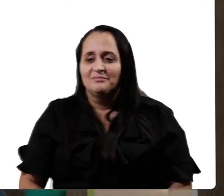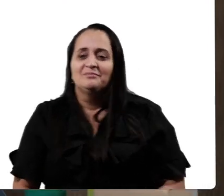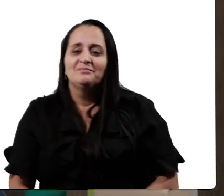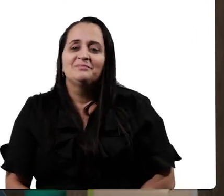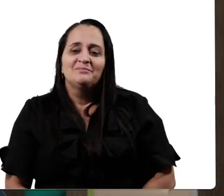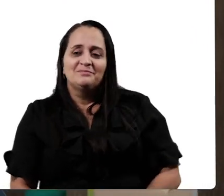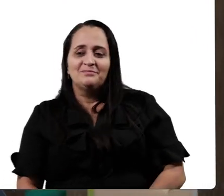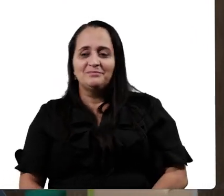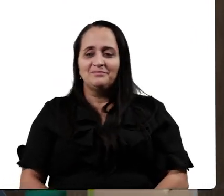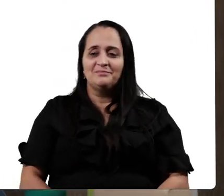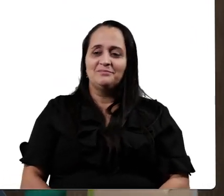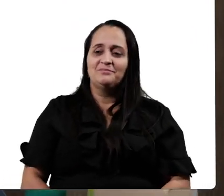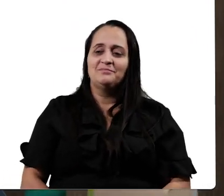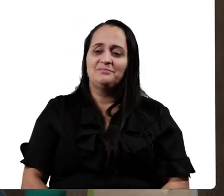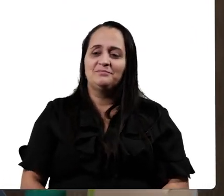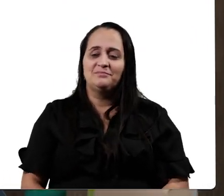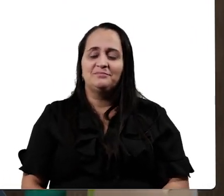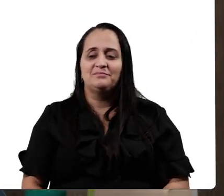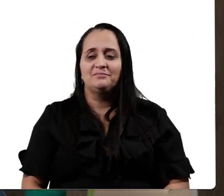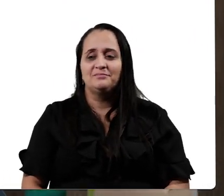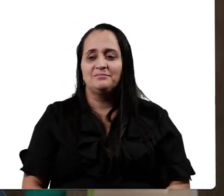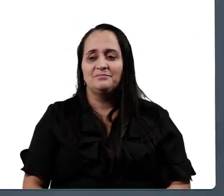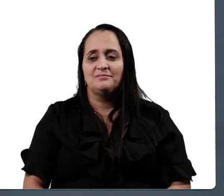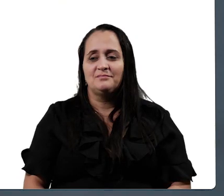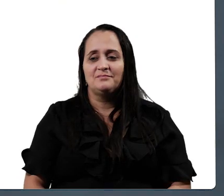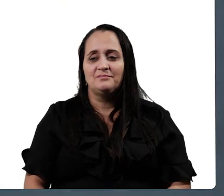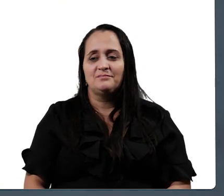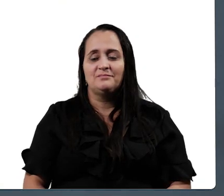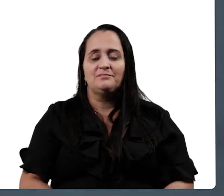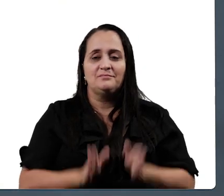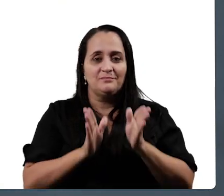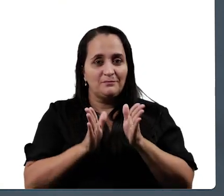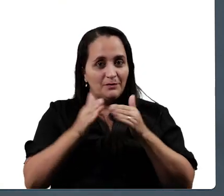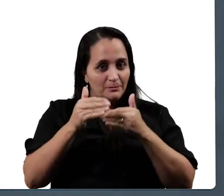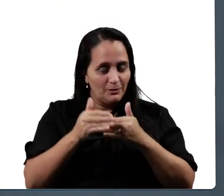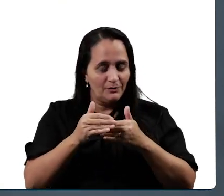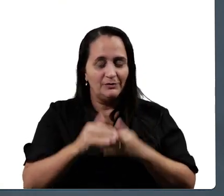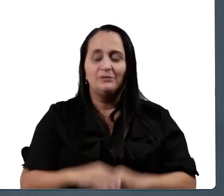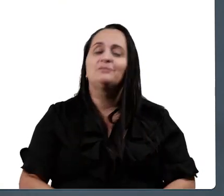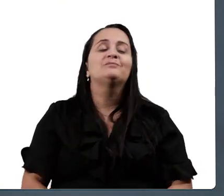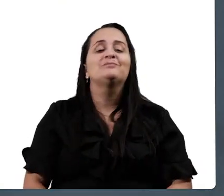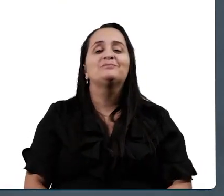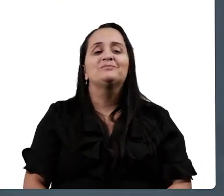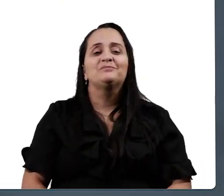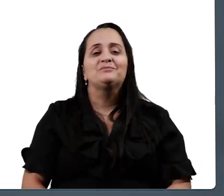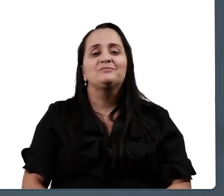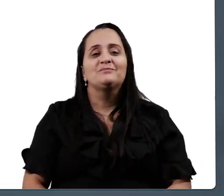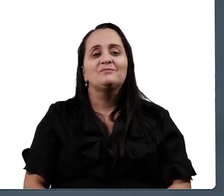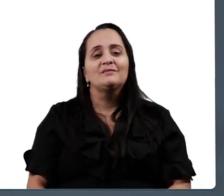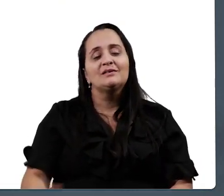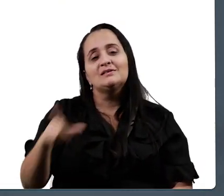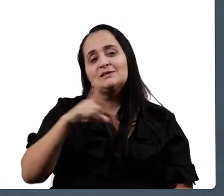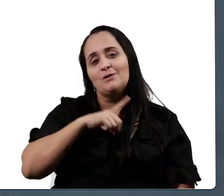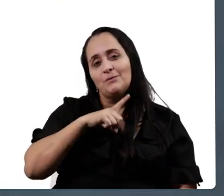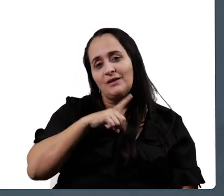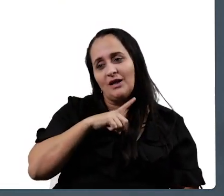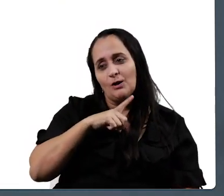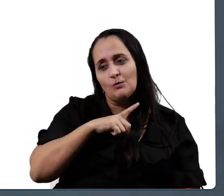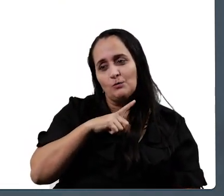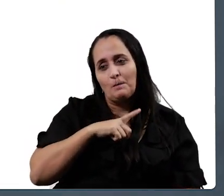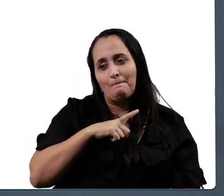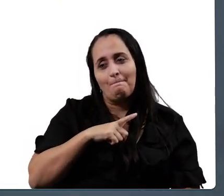bloquinhos que vai ficar mais legal de vocês verem olha aqui por exemplo se eu